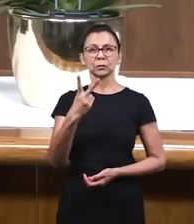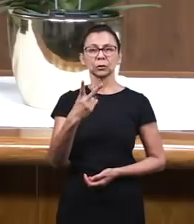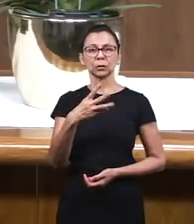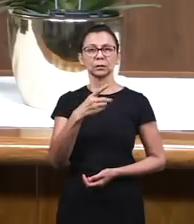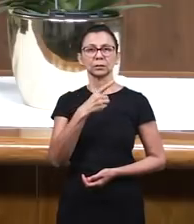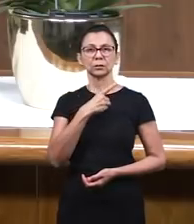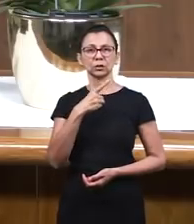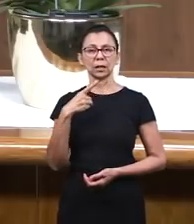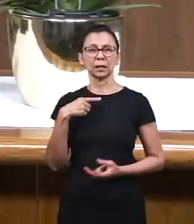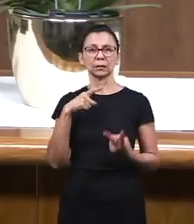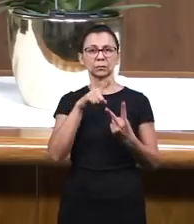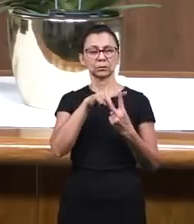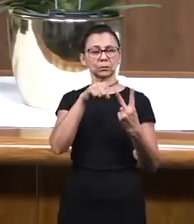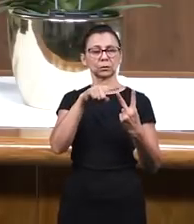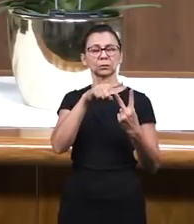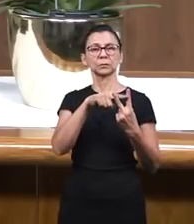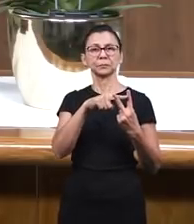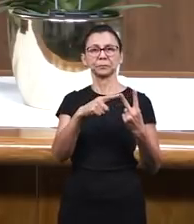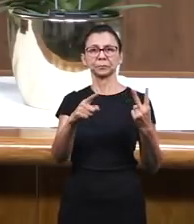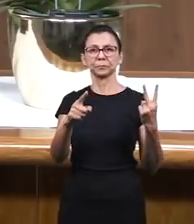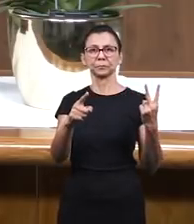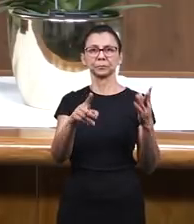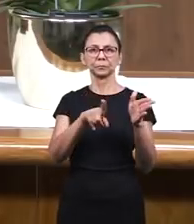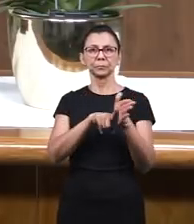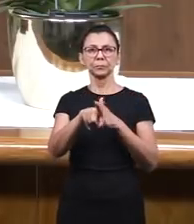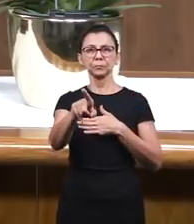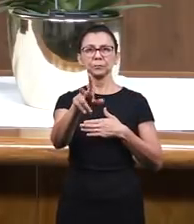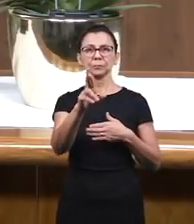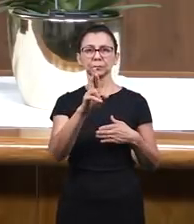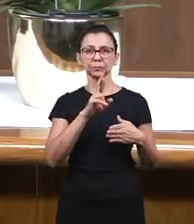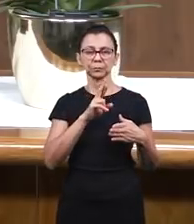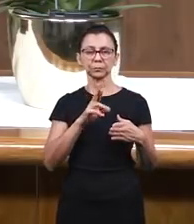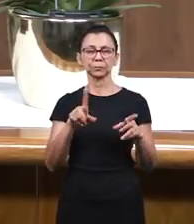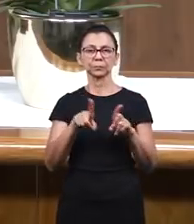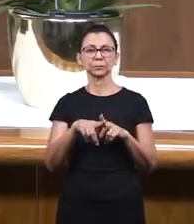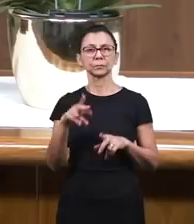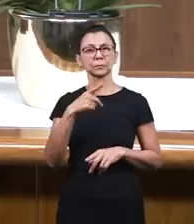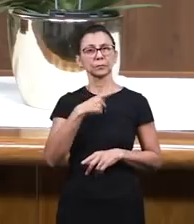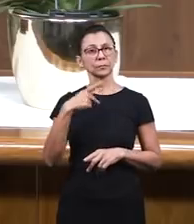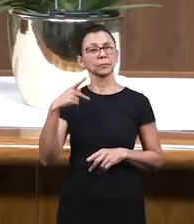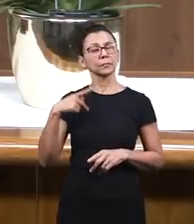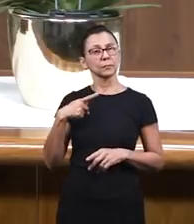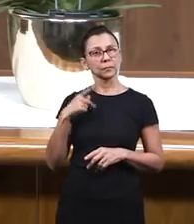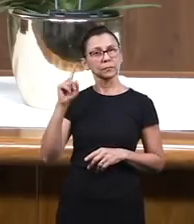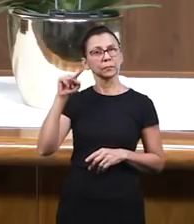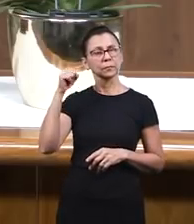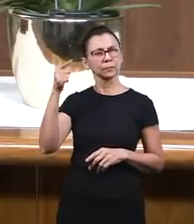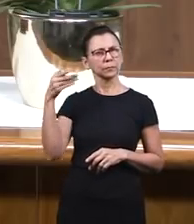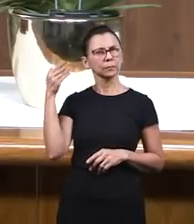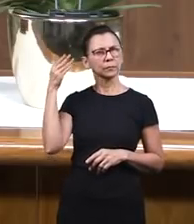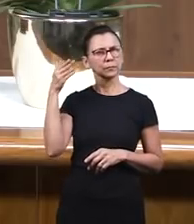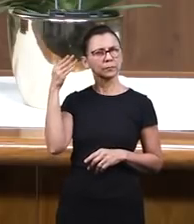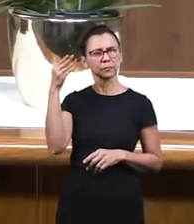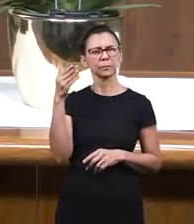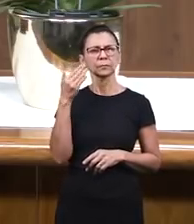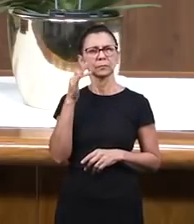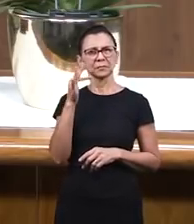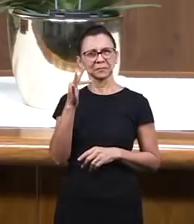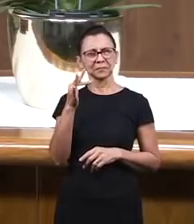participar respondendo essa pergunta e um pastor que vai trazer uma palavra. Nós sempre pedimos que um pastor traga uma